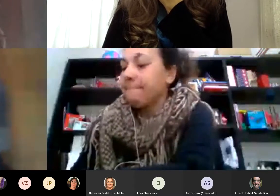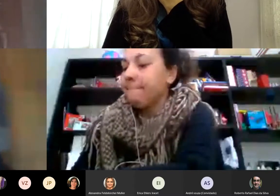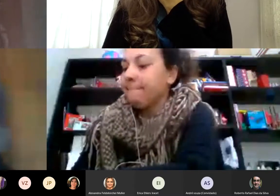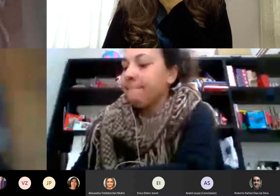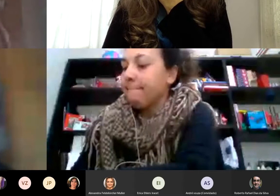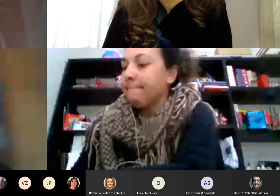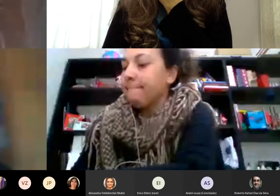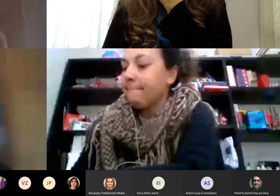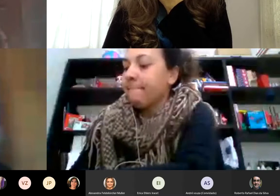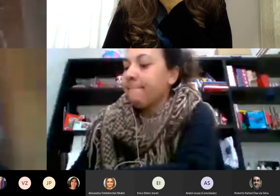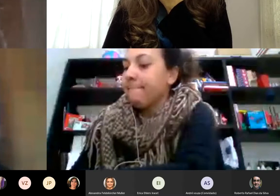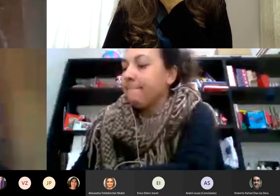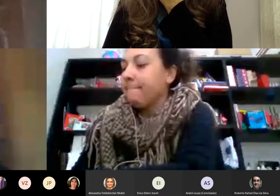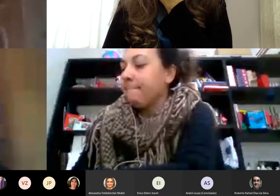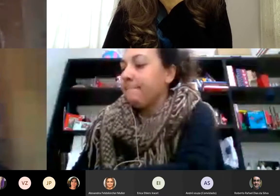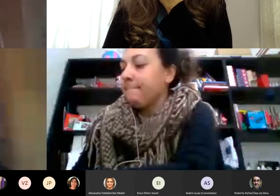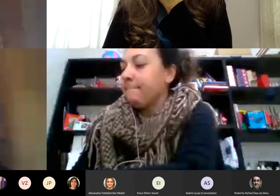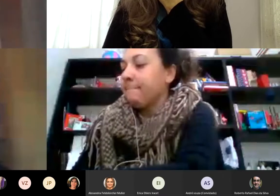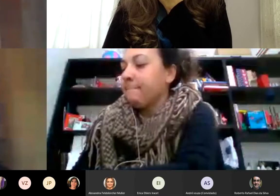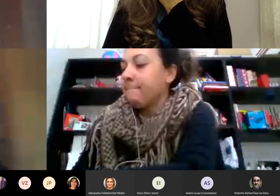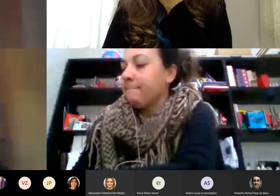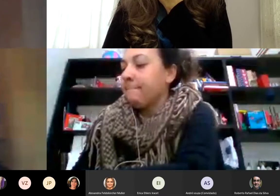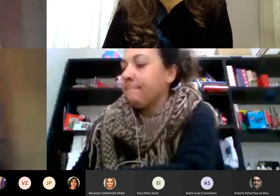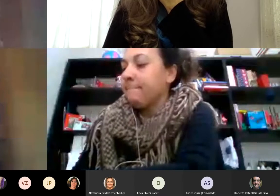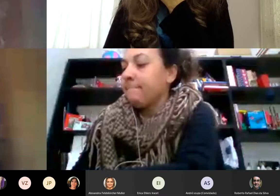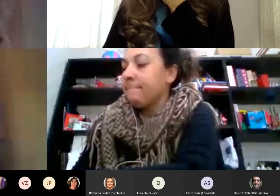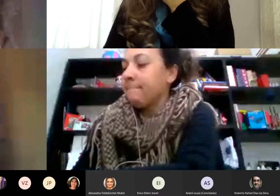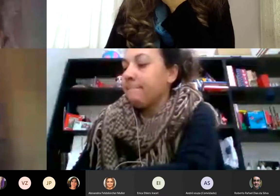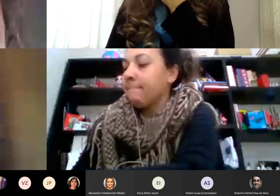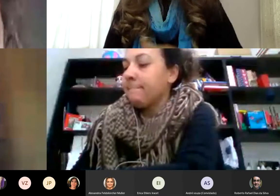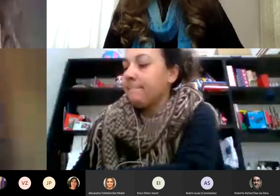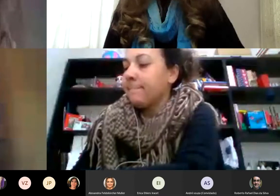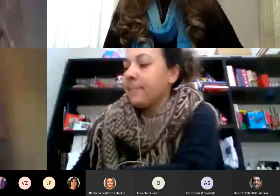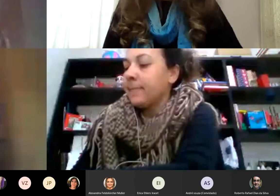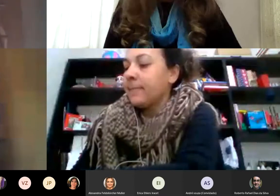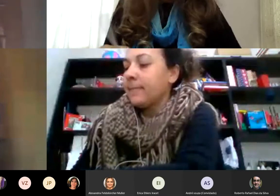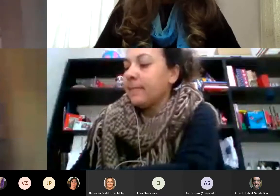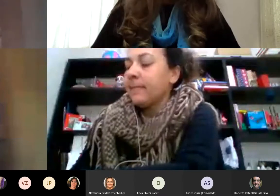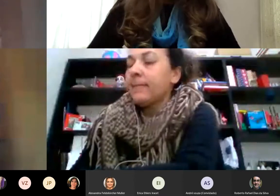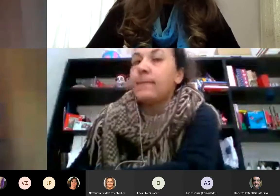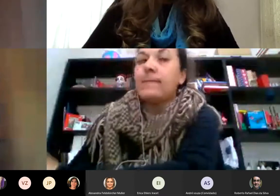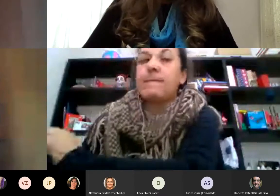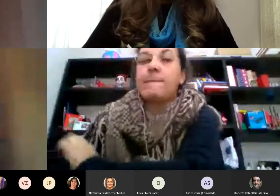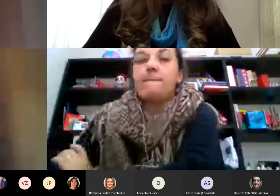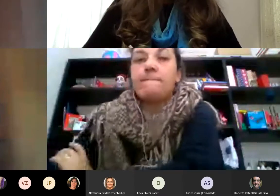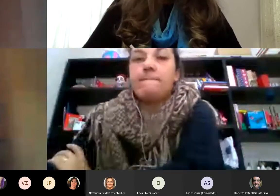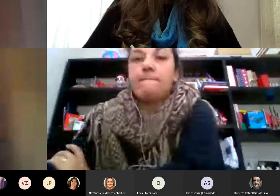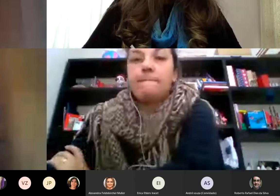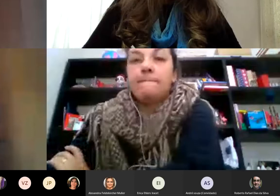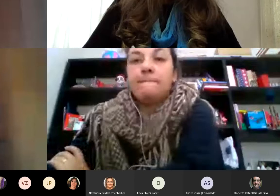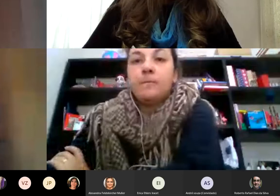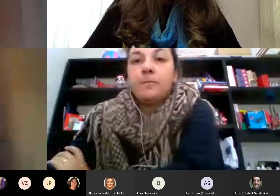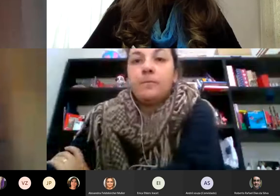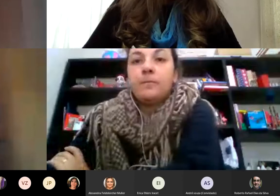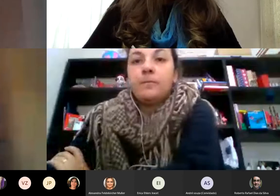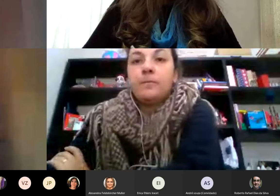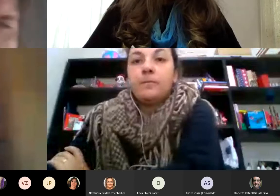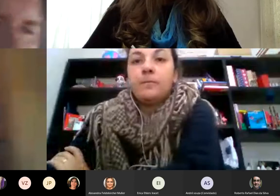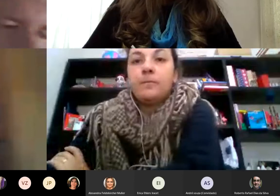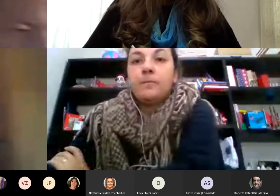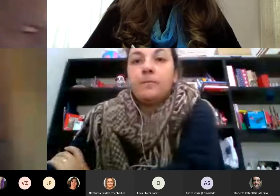as redes de o bosque, a floresta, em cada folha. Portanto, é como se cada folha tivesse sensores que comunica